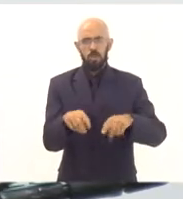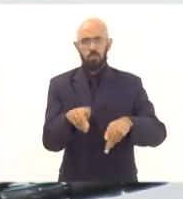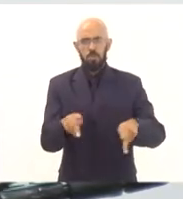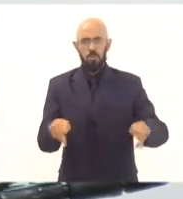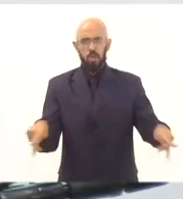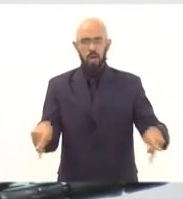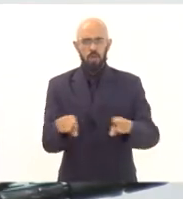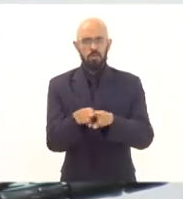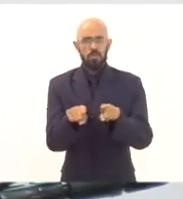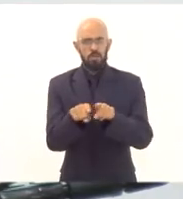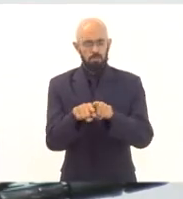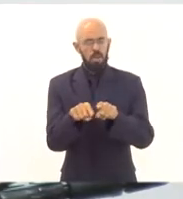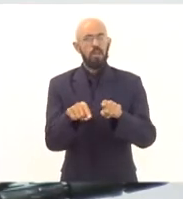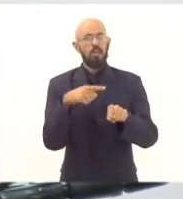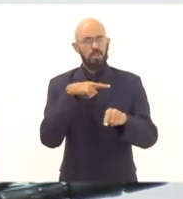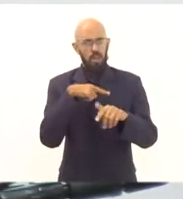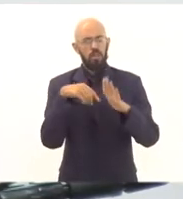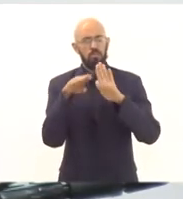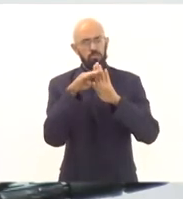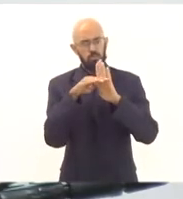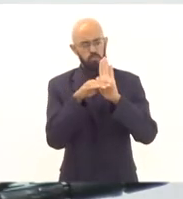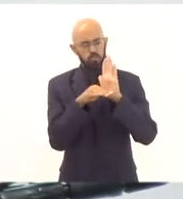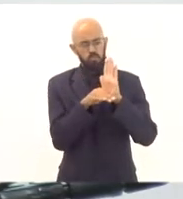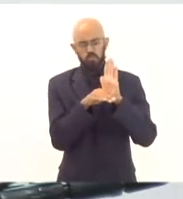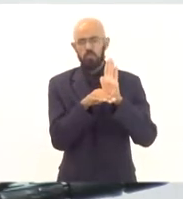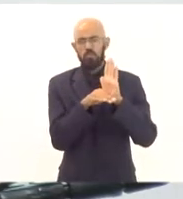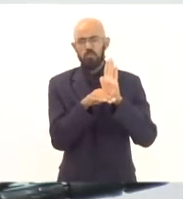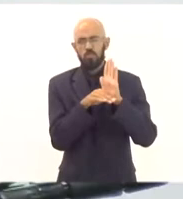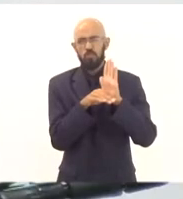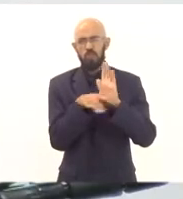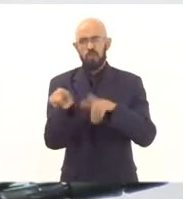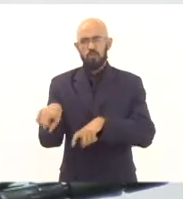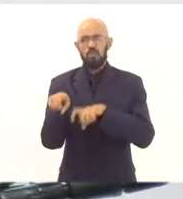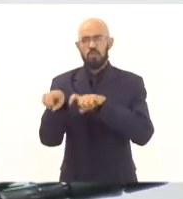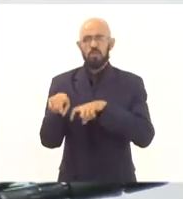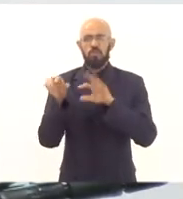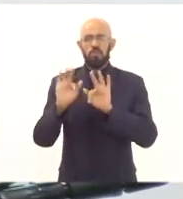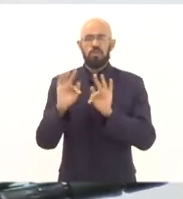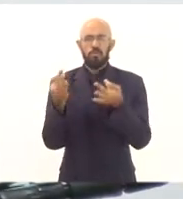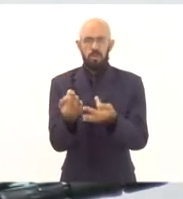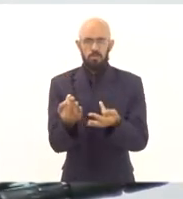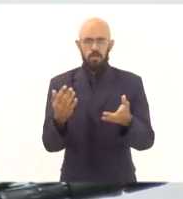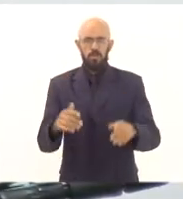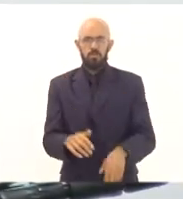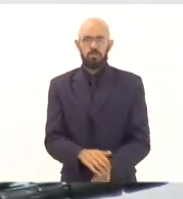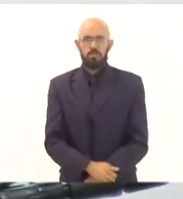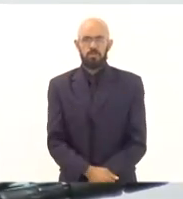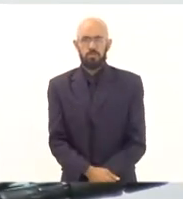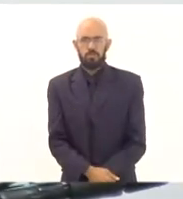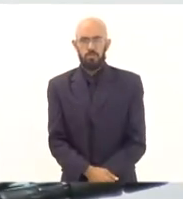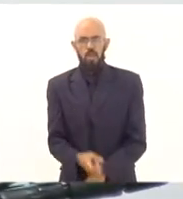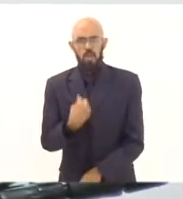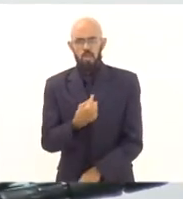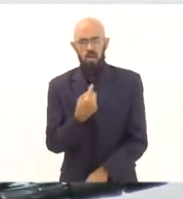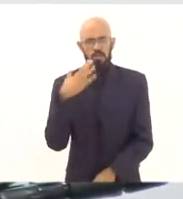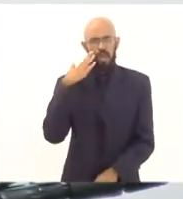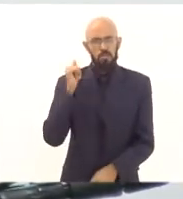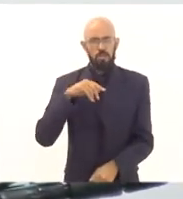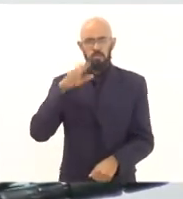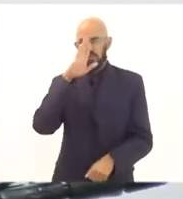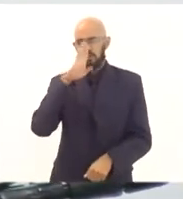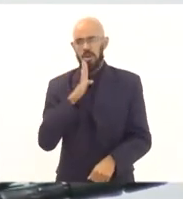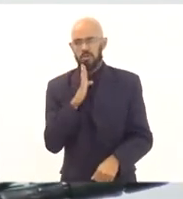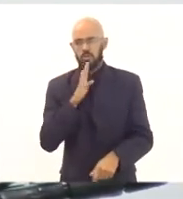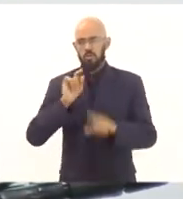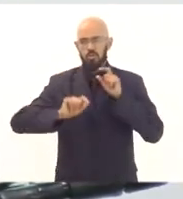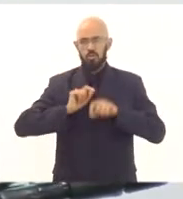previsto essa essa situação aos agricultores familiares a gente sabe que por exemplo no Brasil